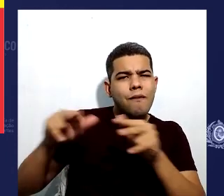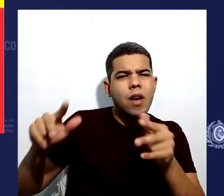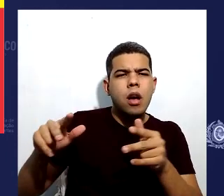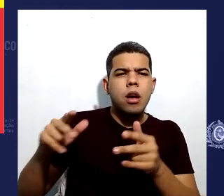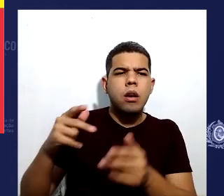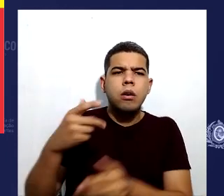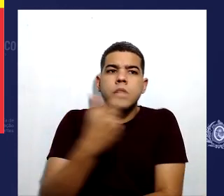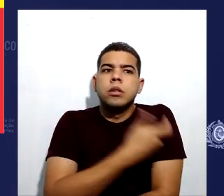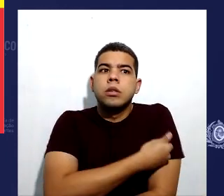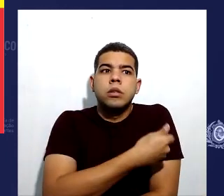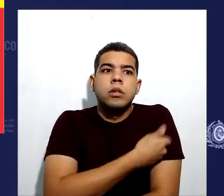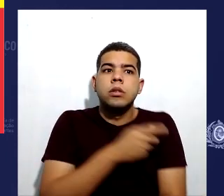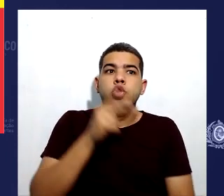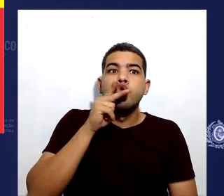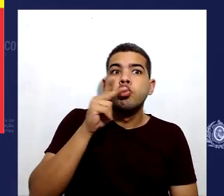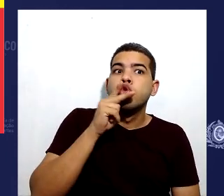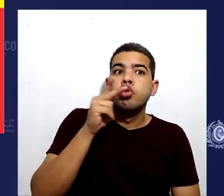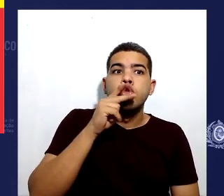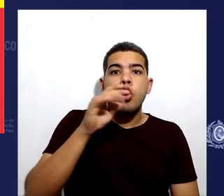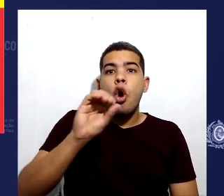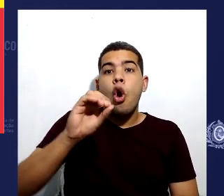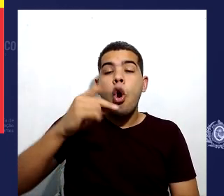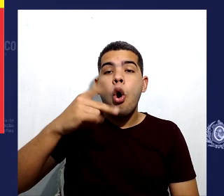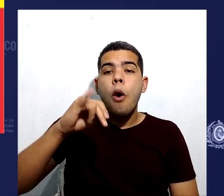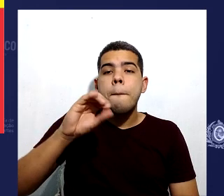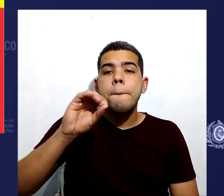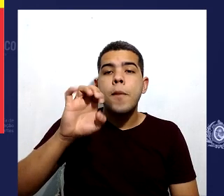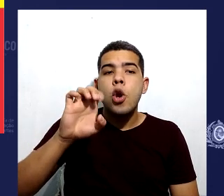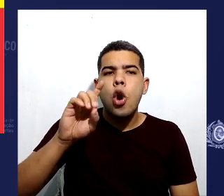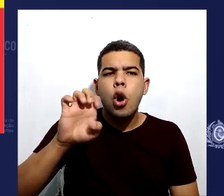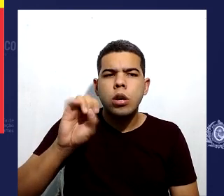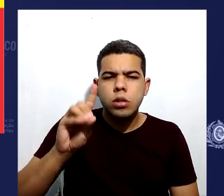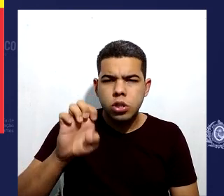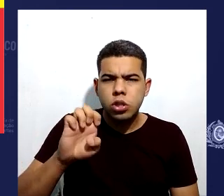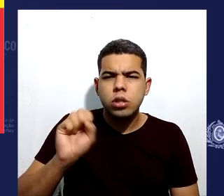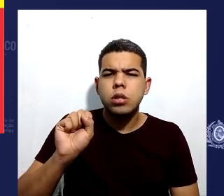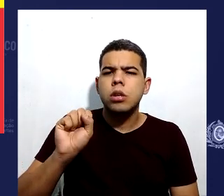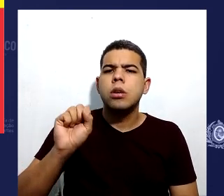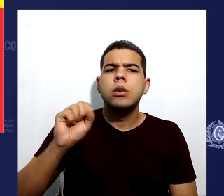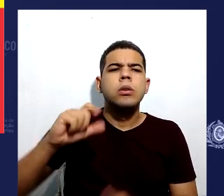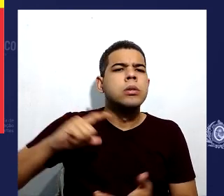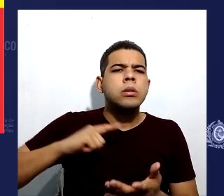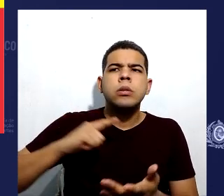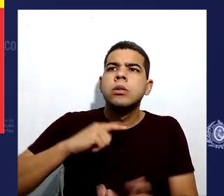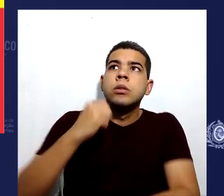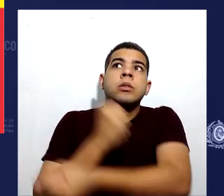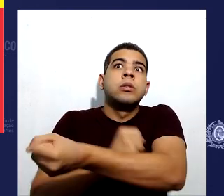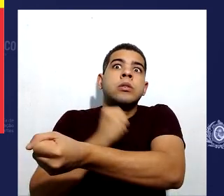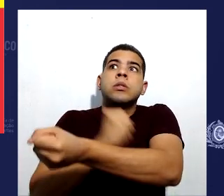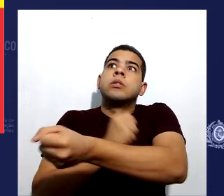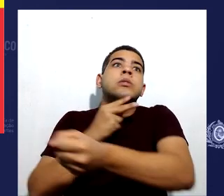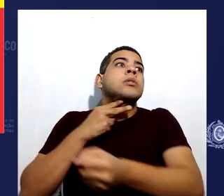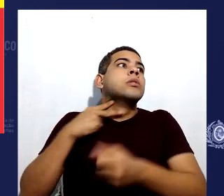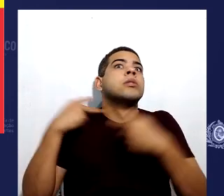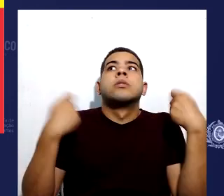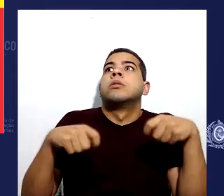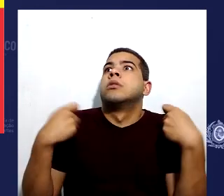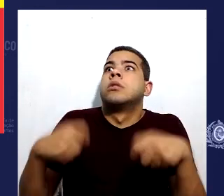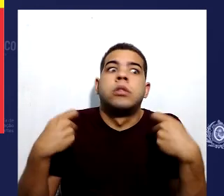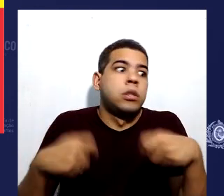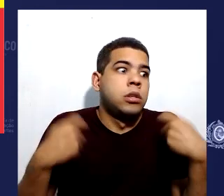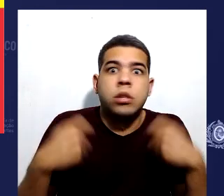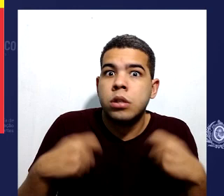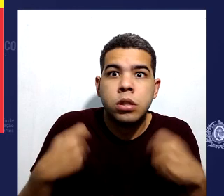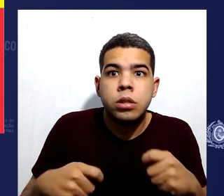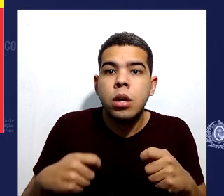tabaco, opioides. Essas drogas, elas causam uma dependência rápida. Então, para essas, a